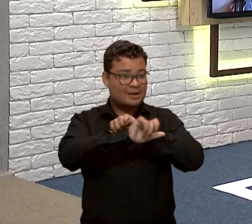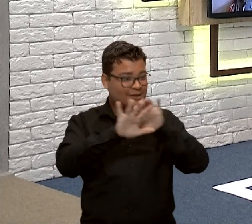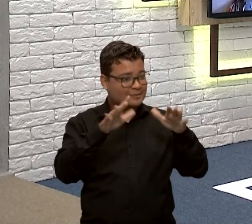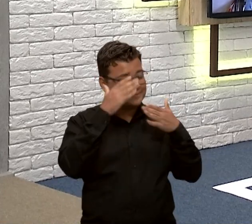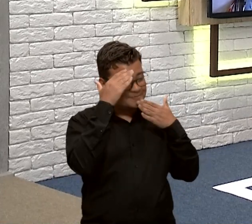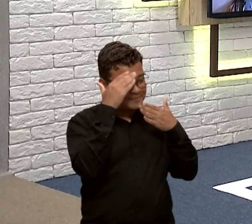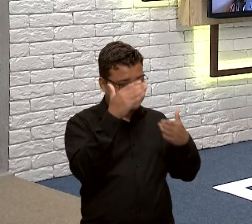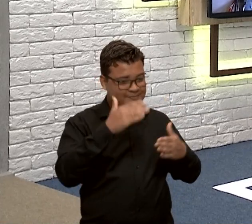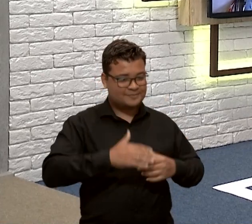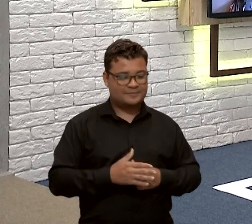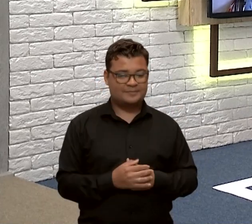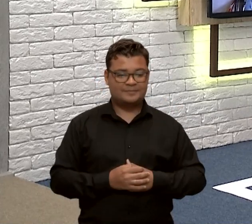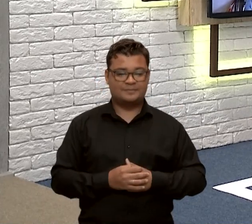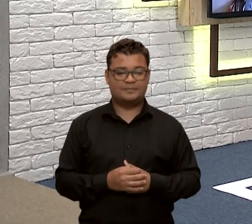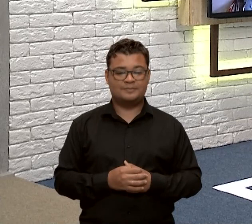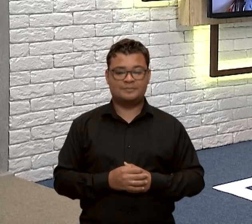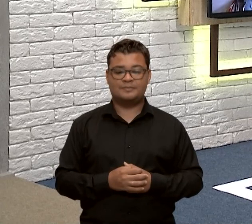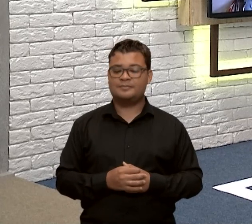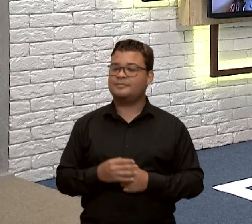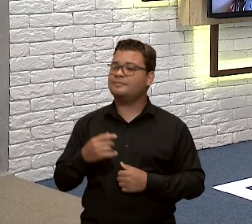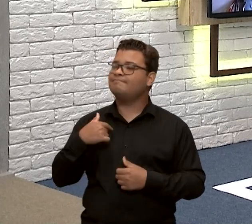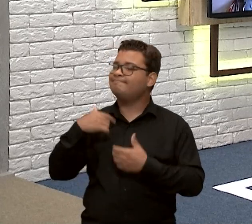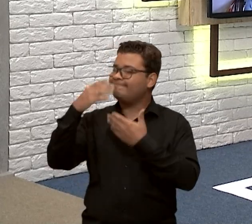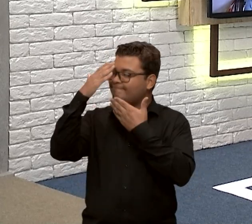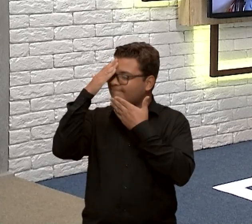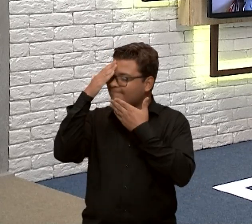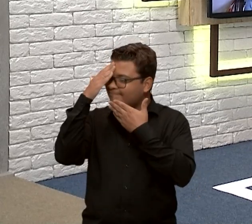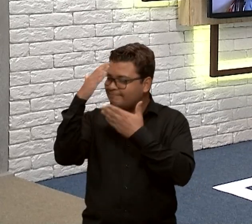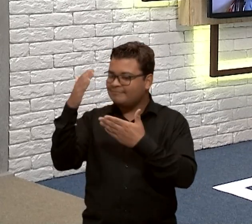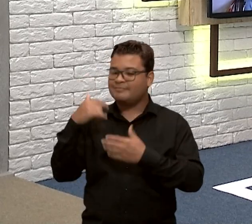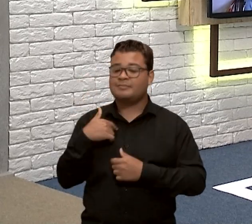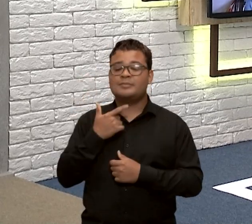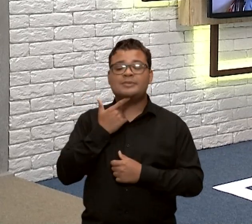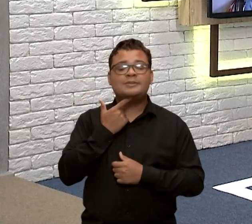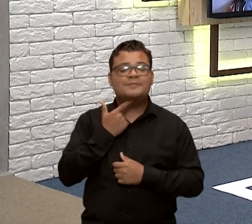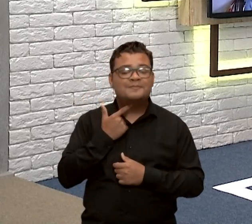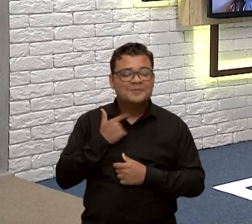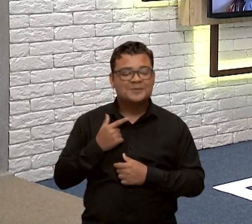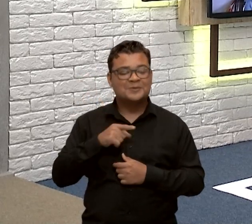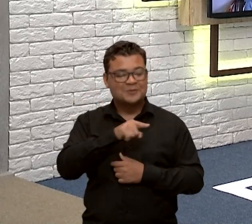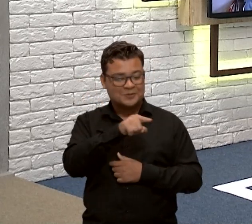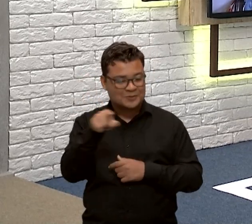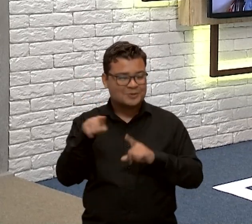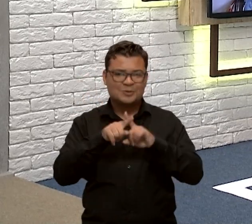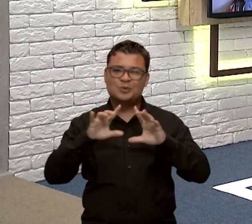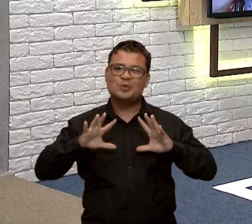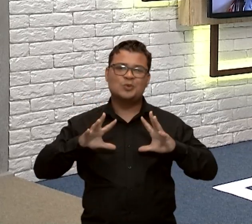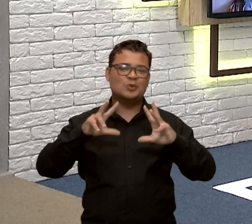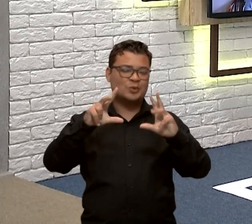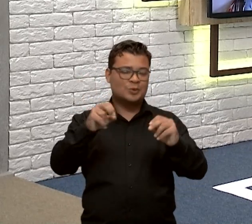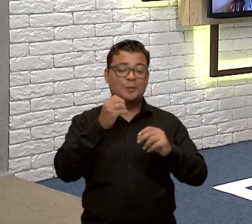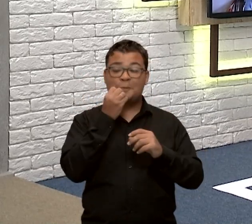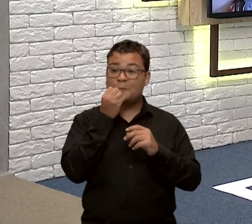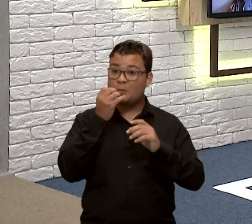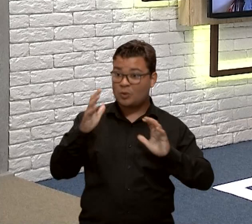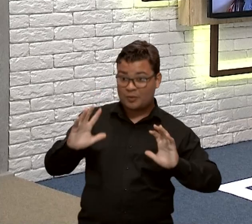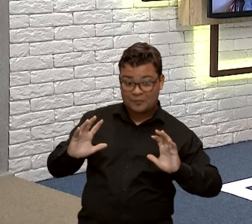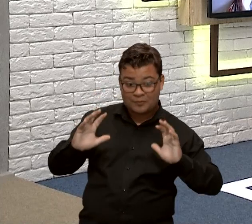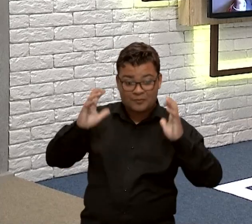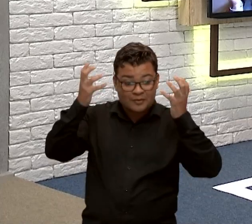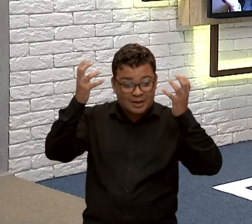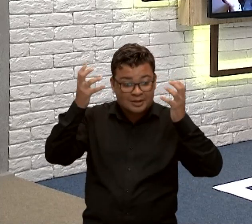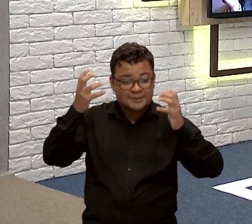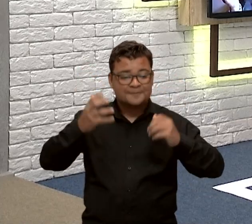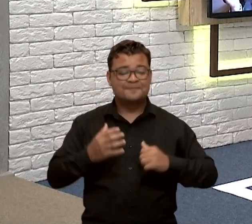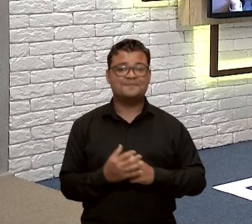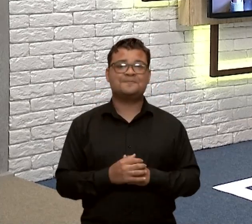esclarecimentos. Eu que agradeço e desejo para vocês e para todos boas festas, e que a